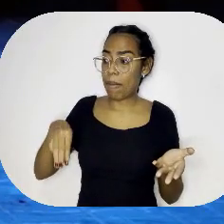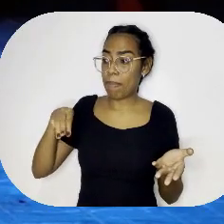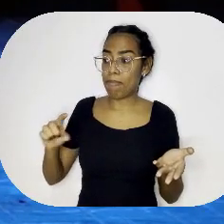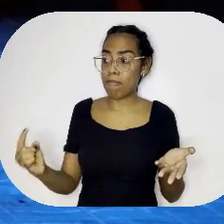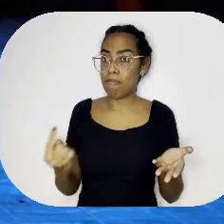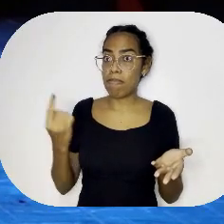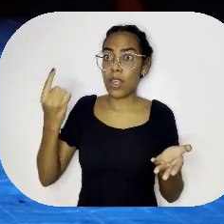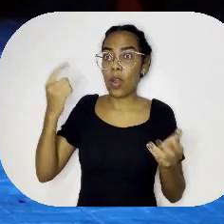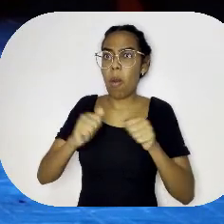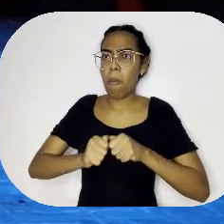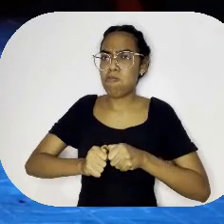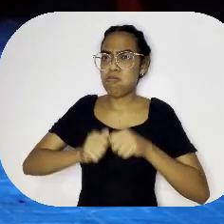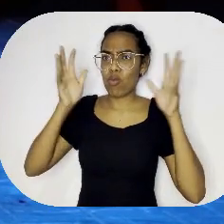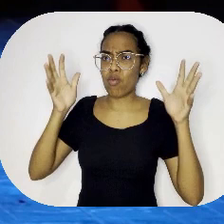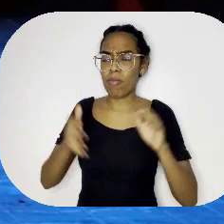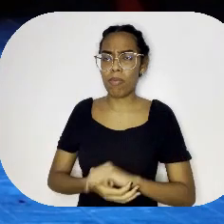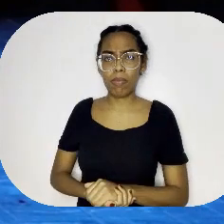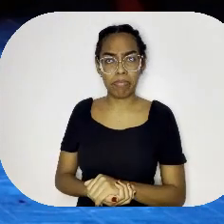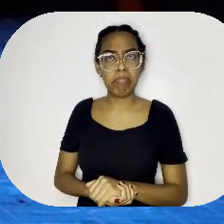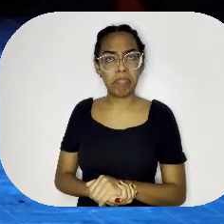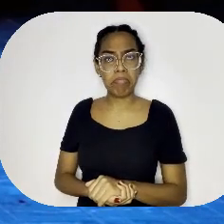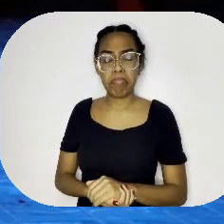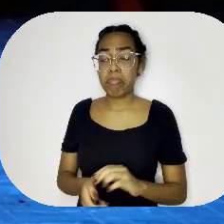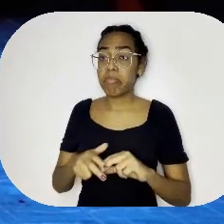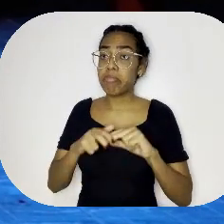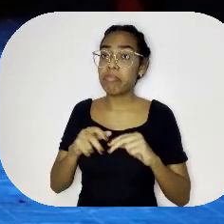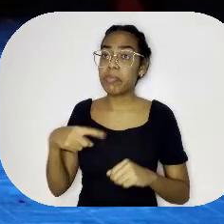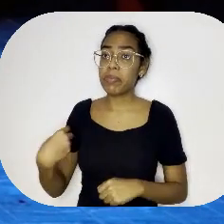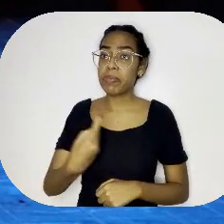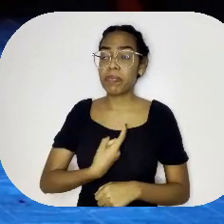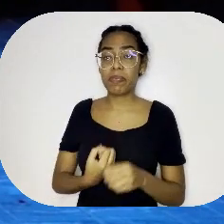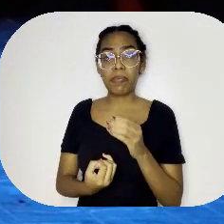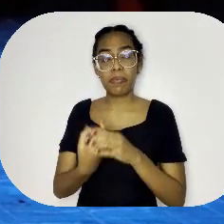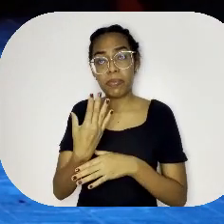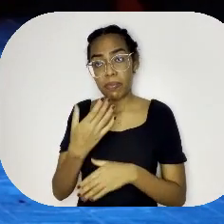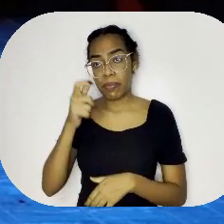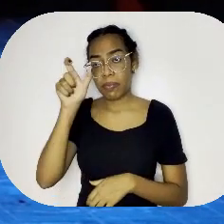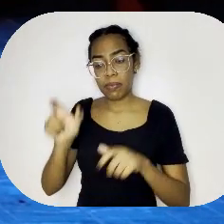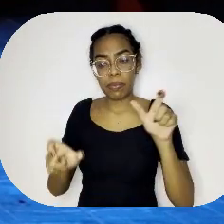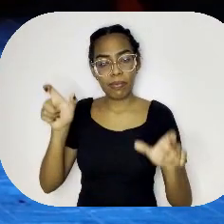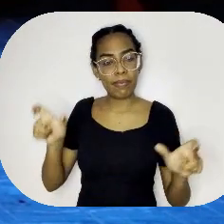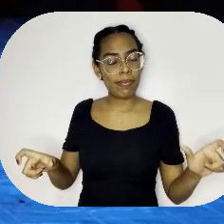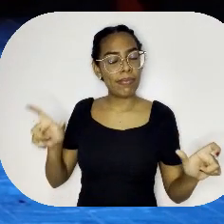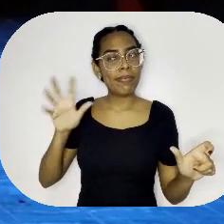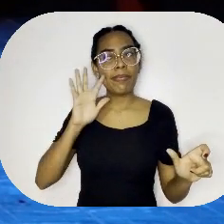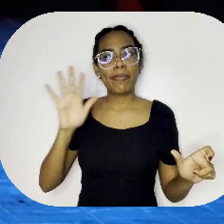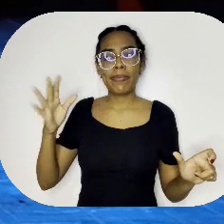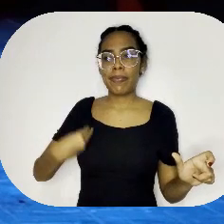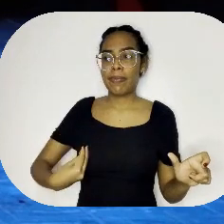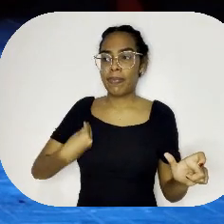e explode! Ó vida futura, nós te criaremos! Ó vida